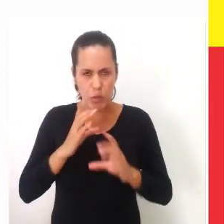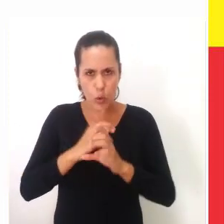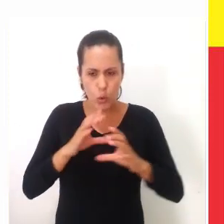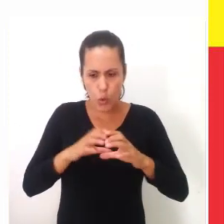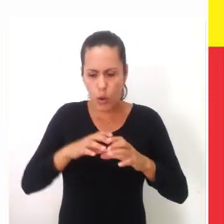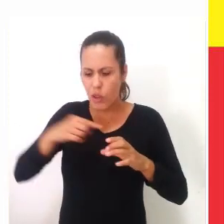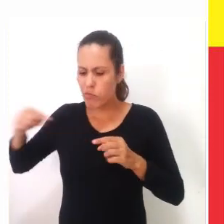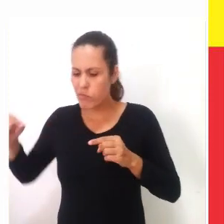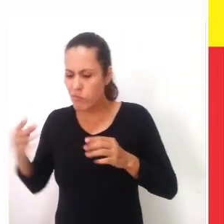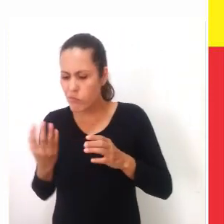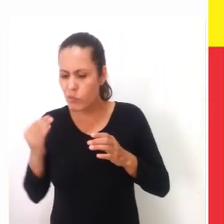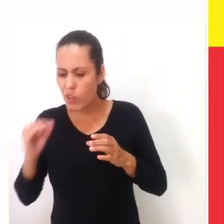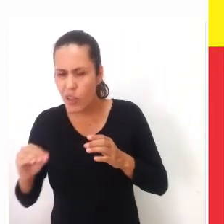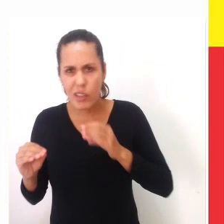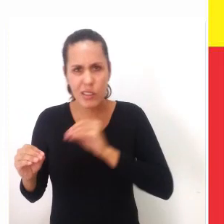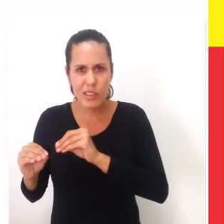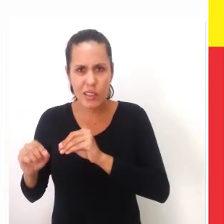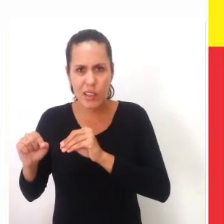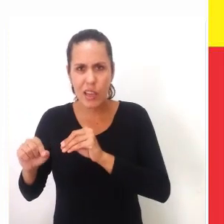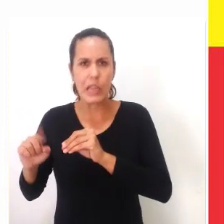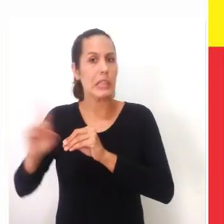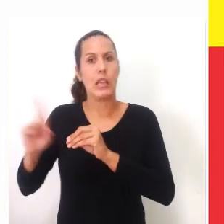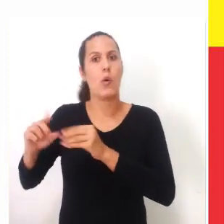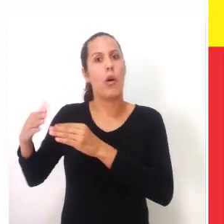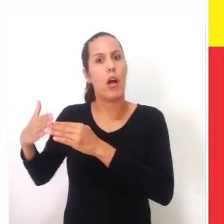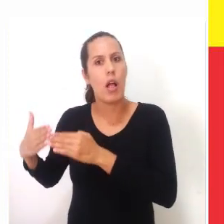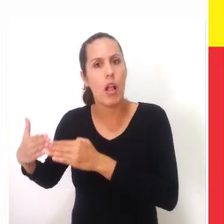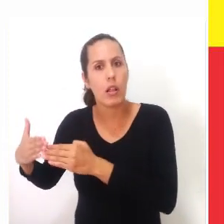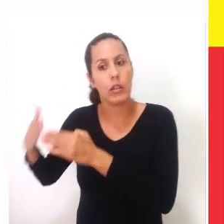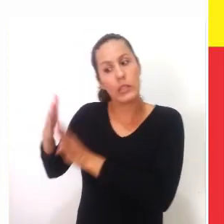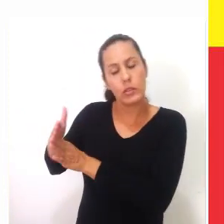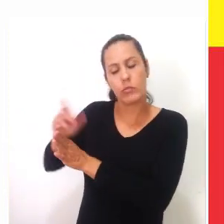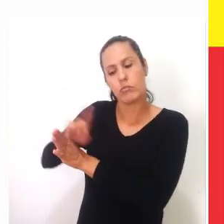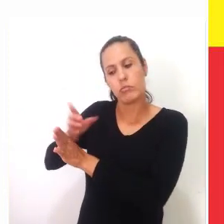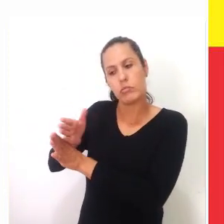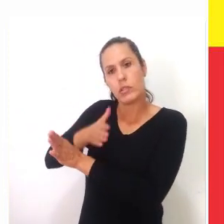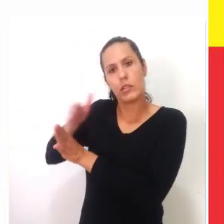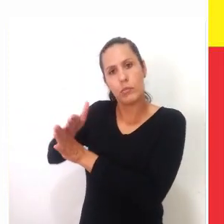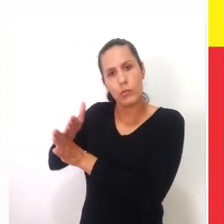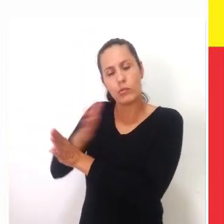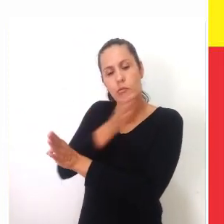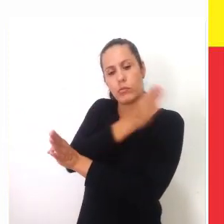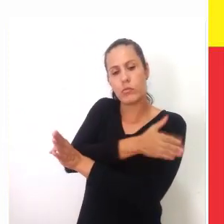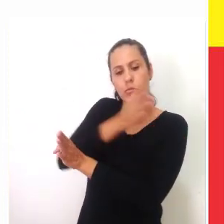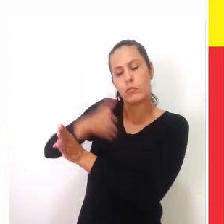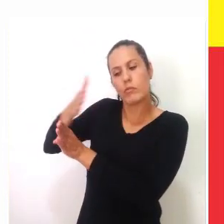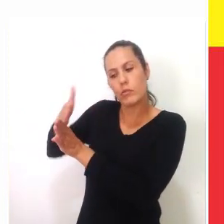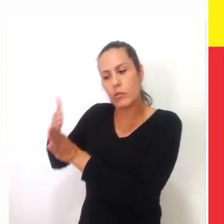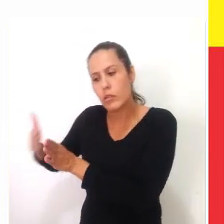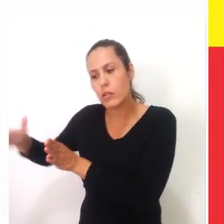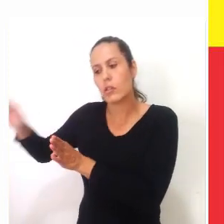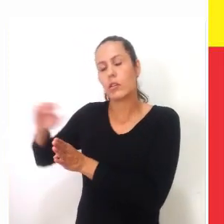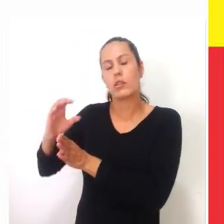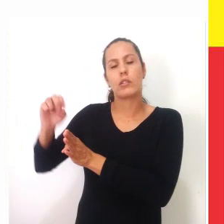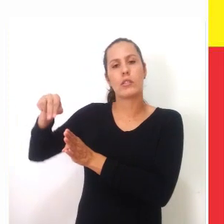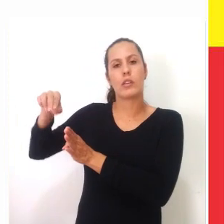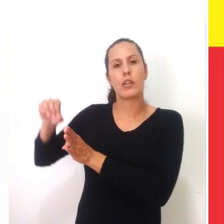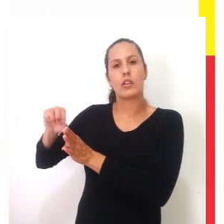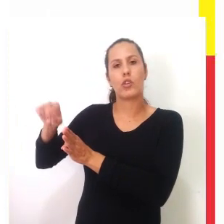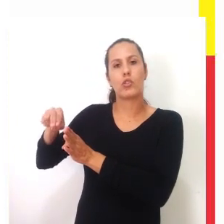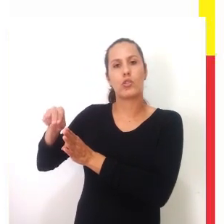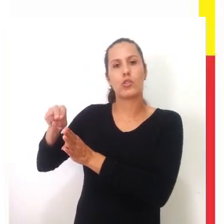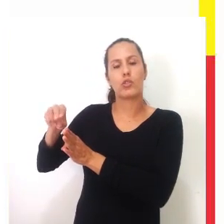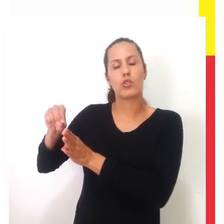classifica na era mais um pouquinho para frente, que seria a era cenozoica, ok?